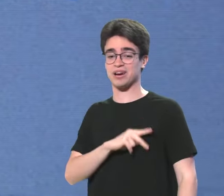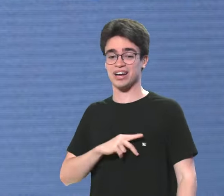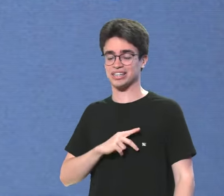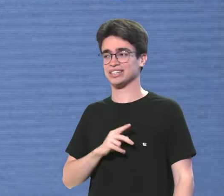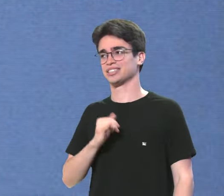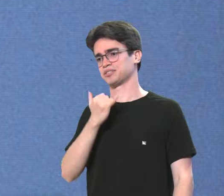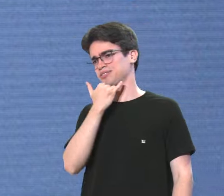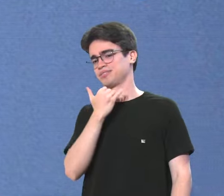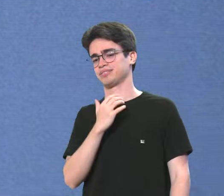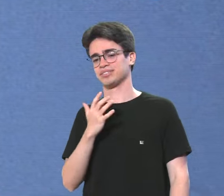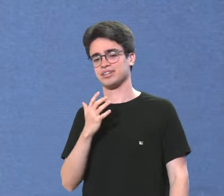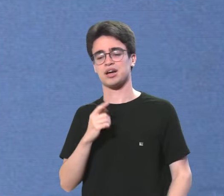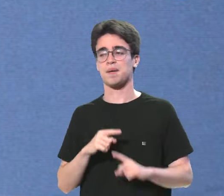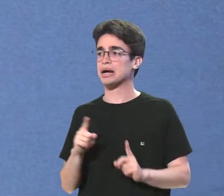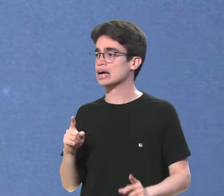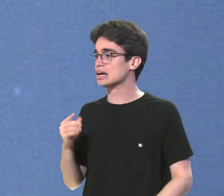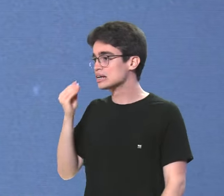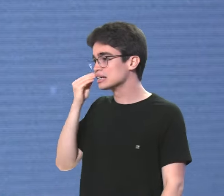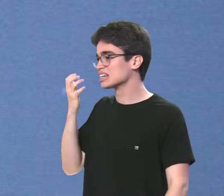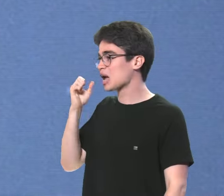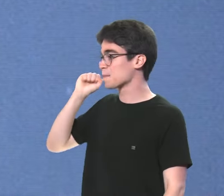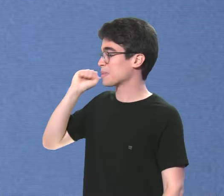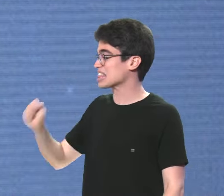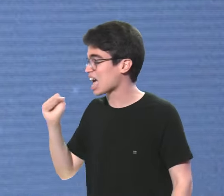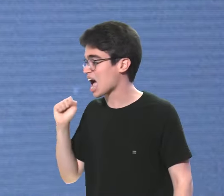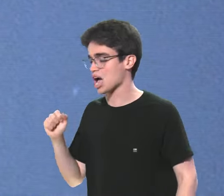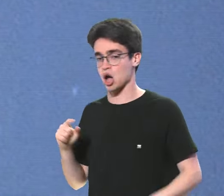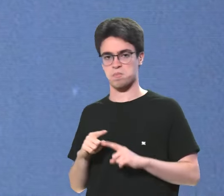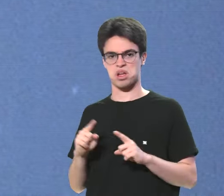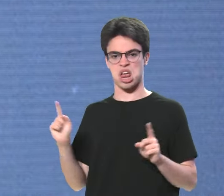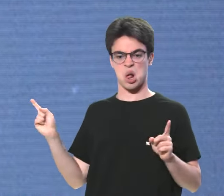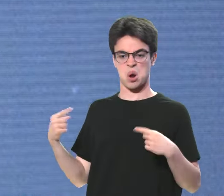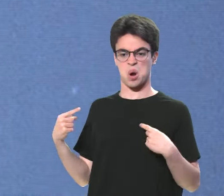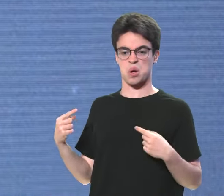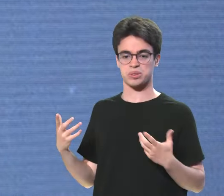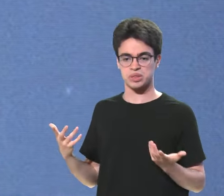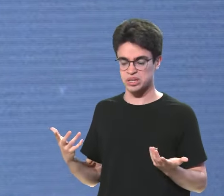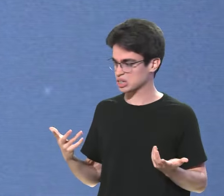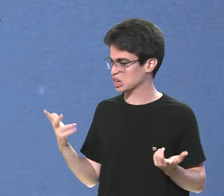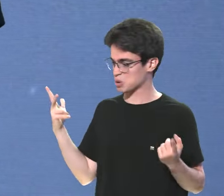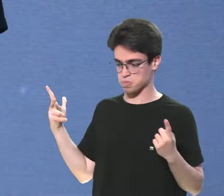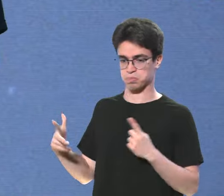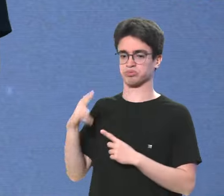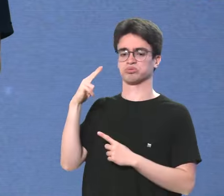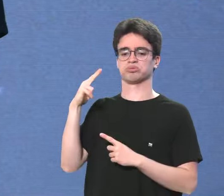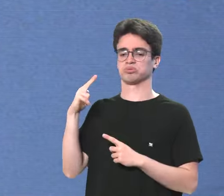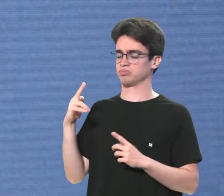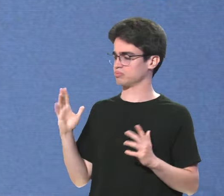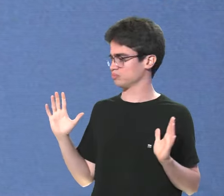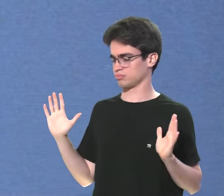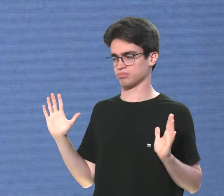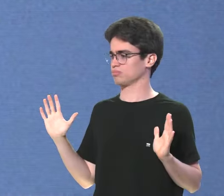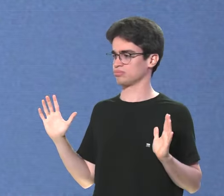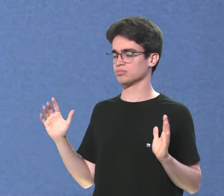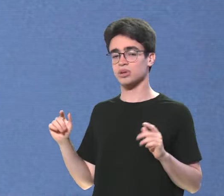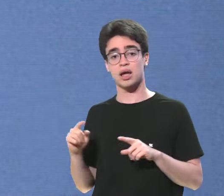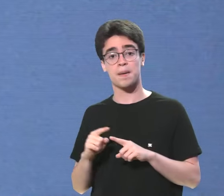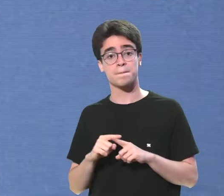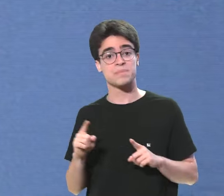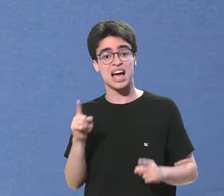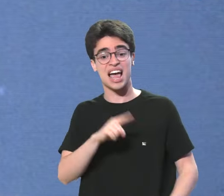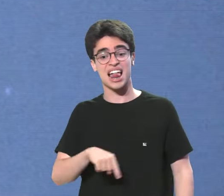perdão resolveram matar Saulo porque falaram Não agora ele tá contra a gente cortou laços é isso e eles estavam